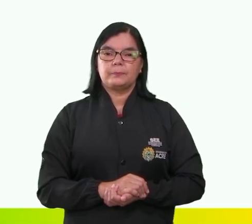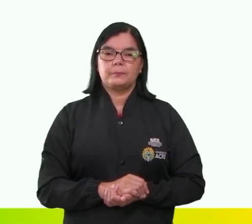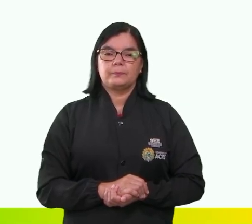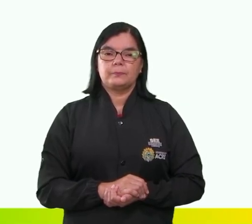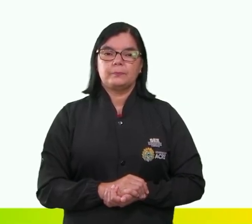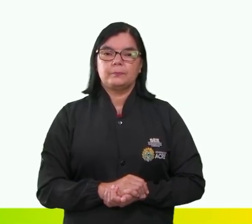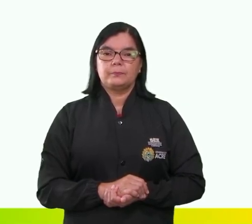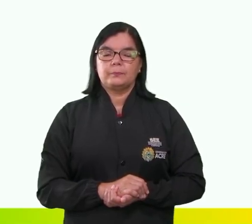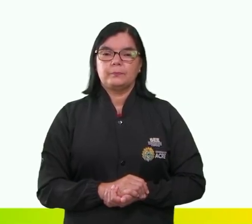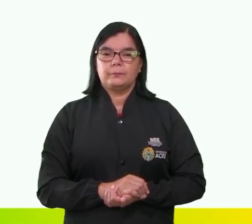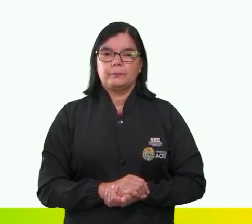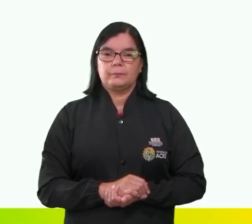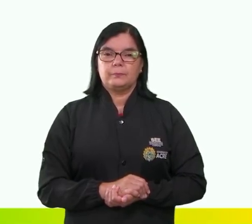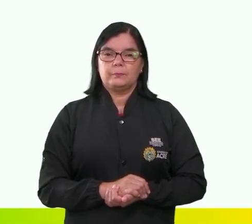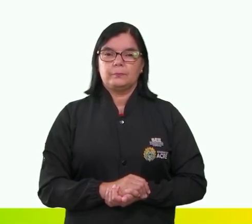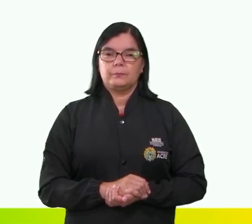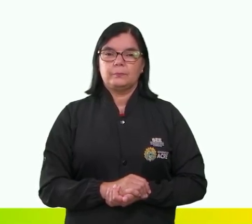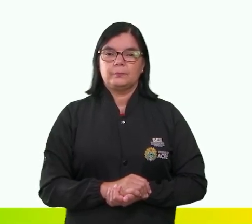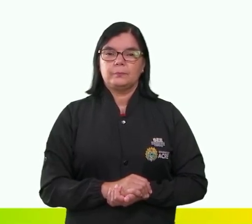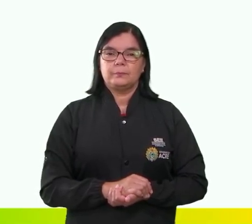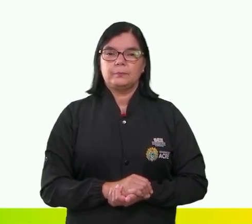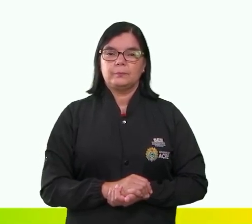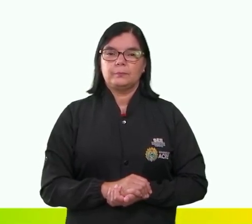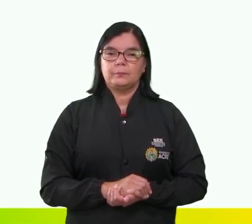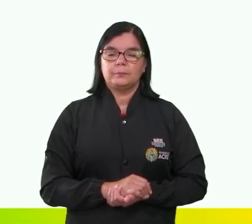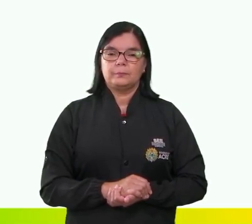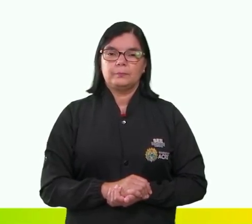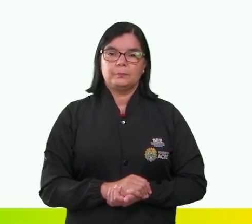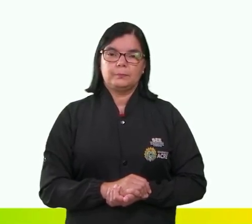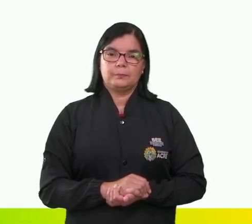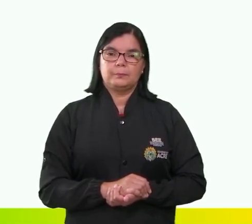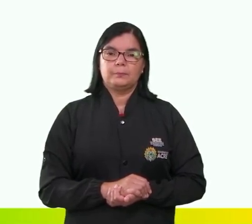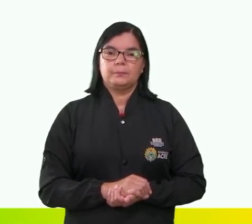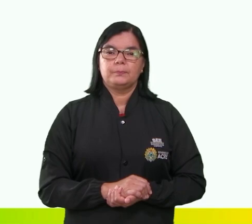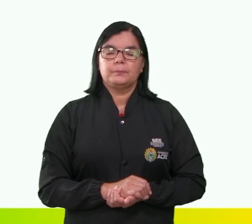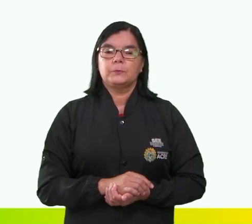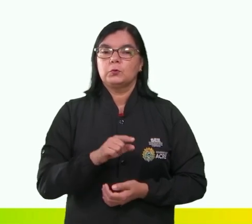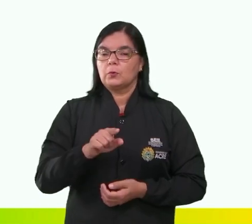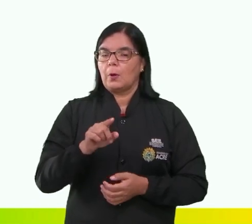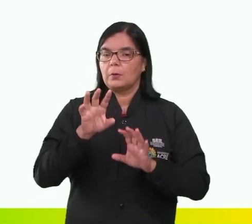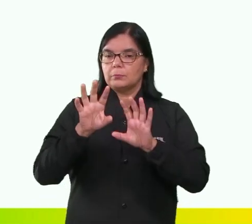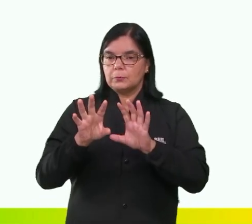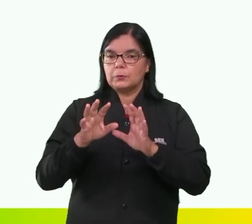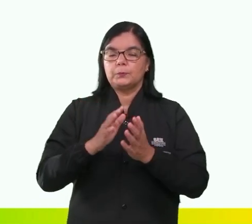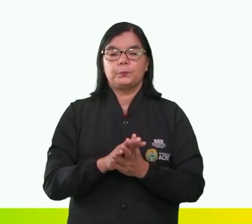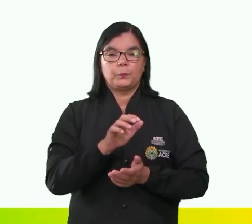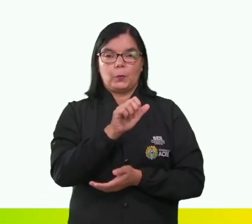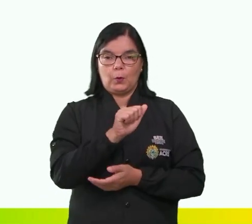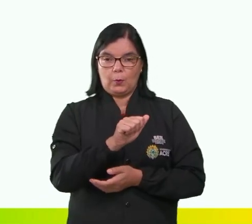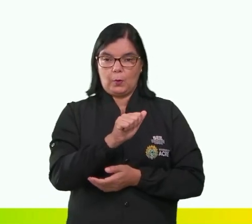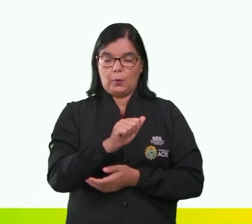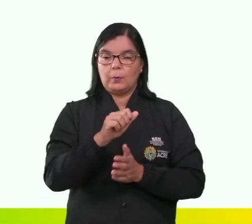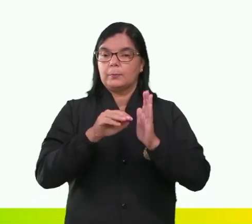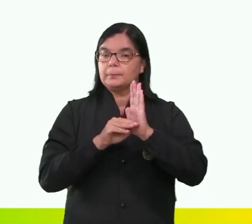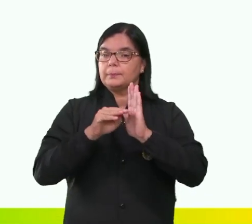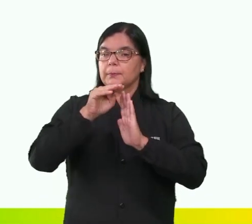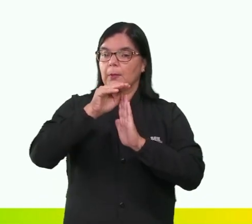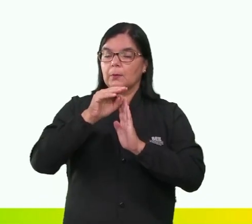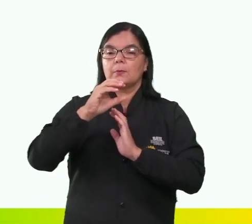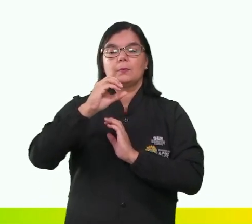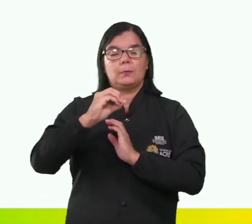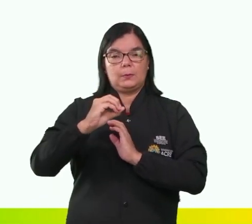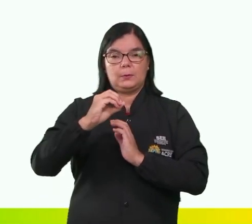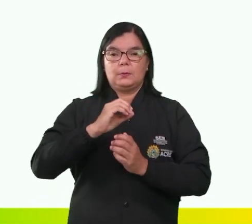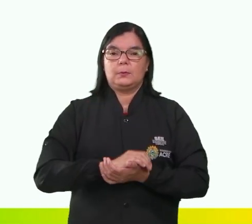Fazer de uma forma um pouco melhor, vou deixar só assim, para você entender, tá bom? O A, ele é maior do que